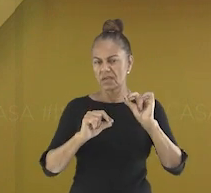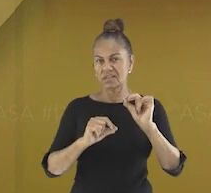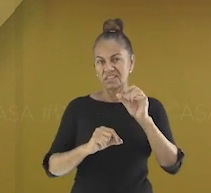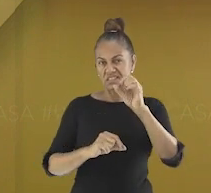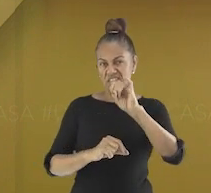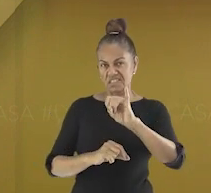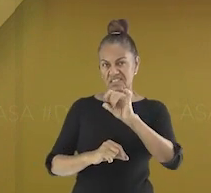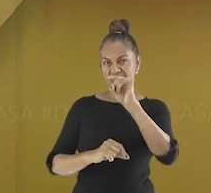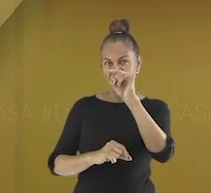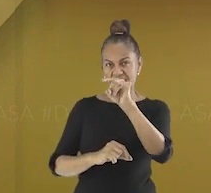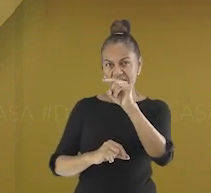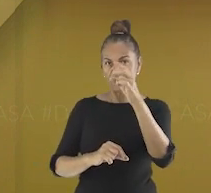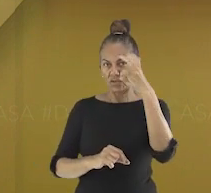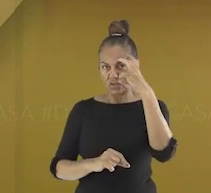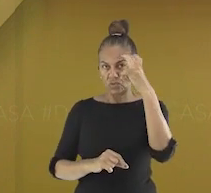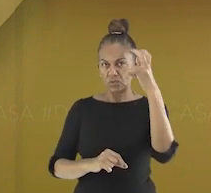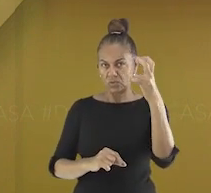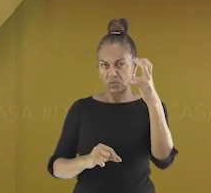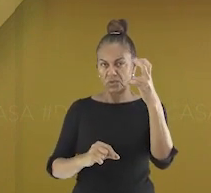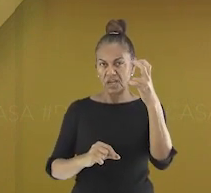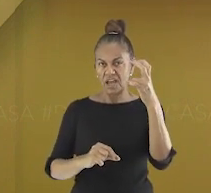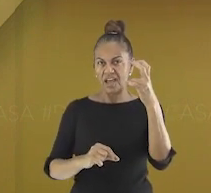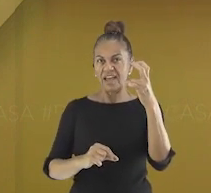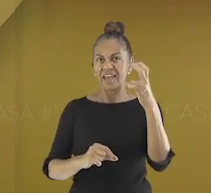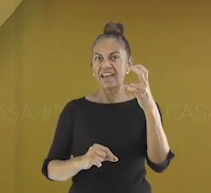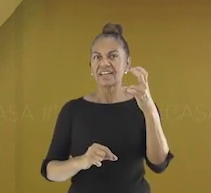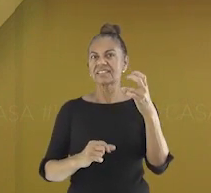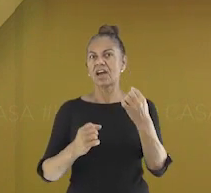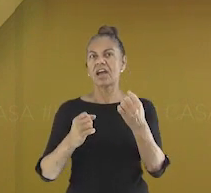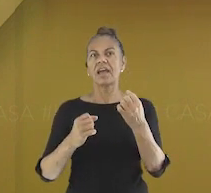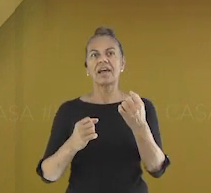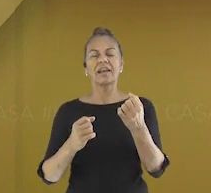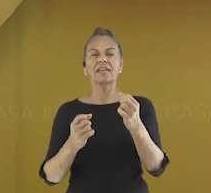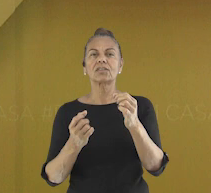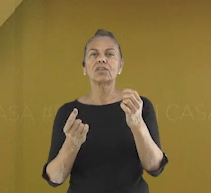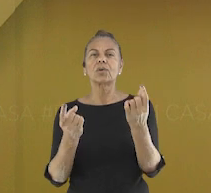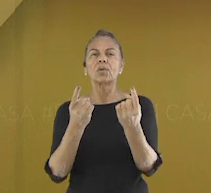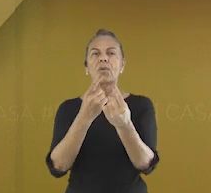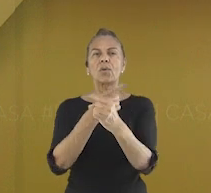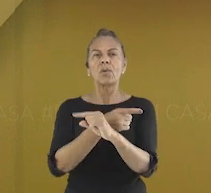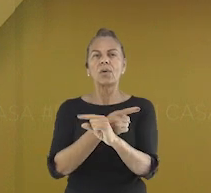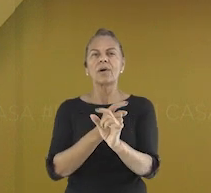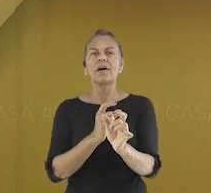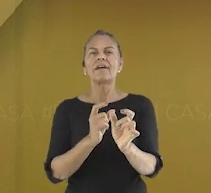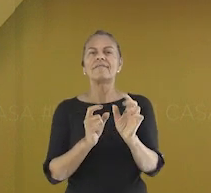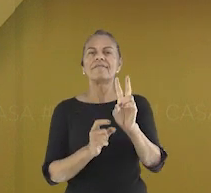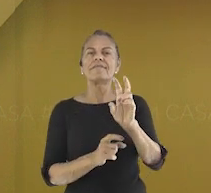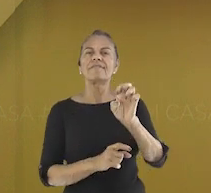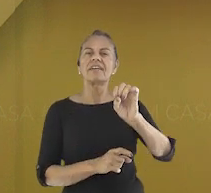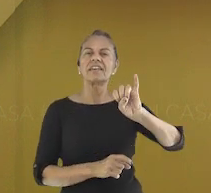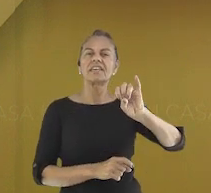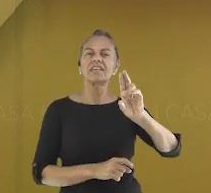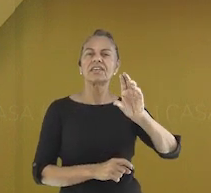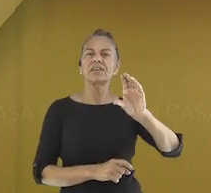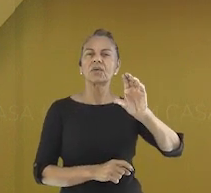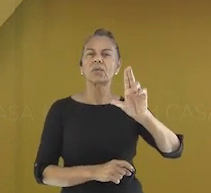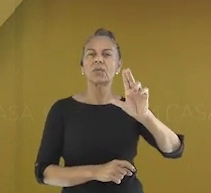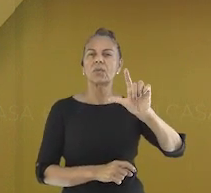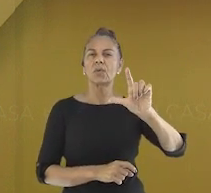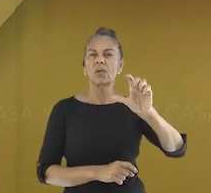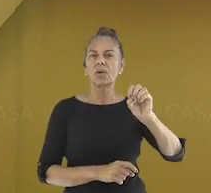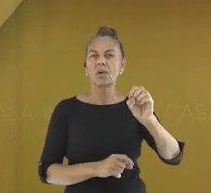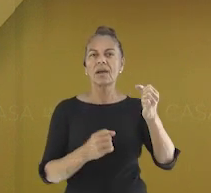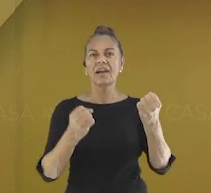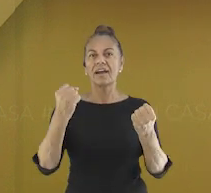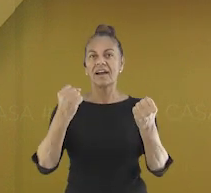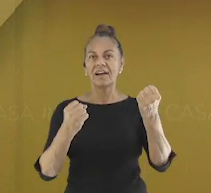que, se ela fosse a cultura, saltava do veículo e ia a pé. A personagem faz esse comentário devido